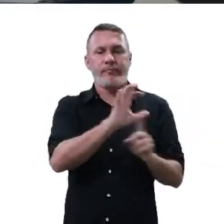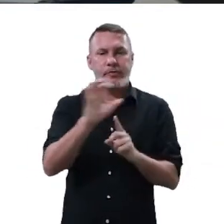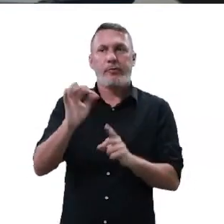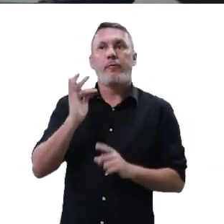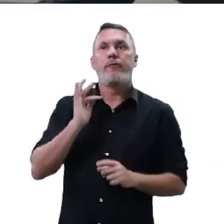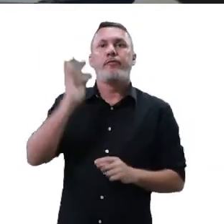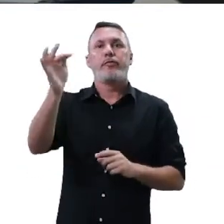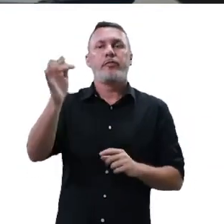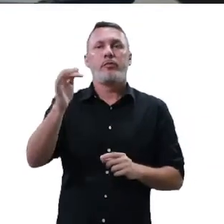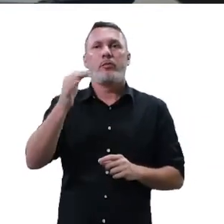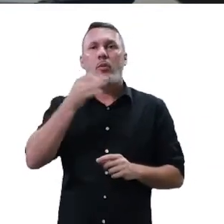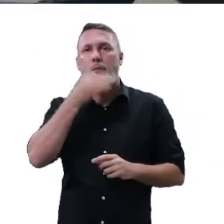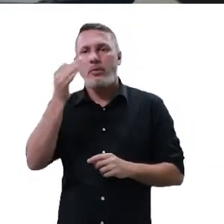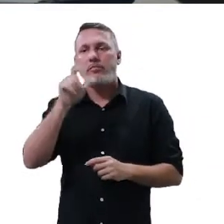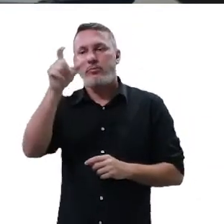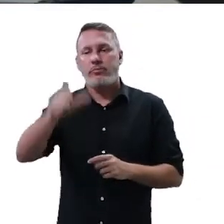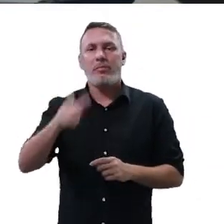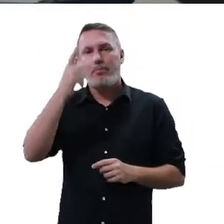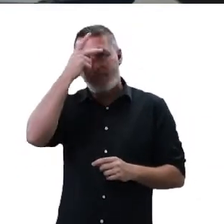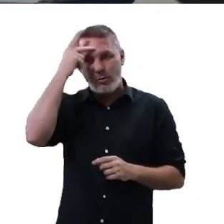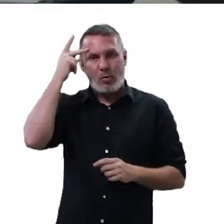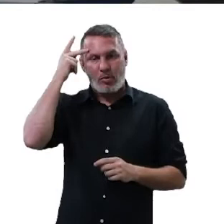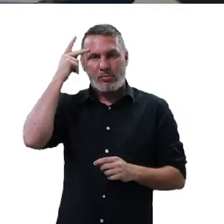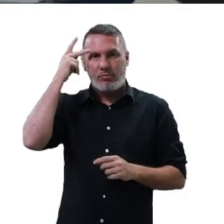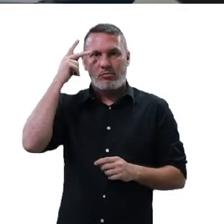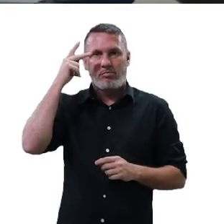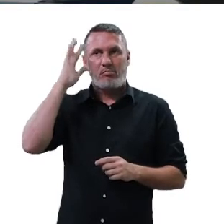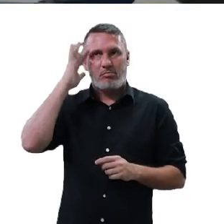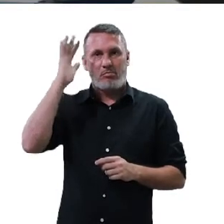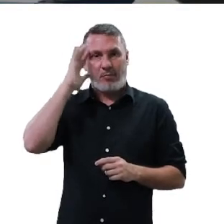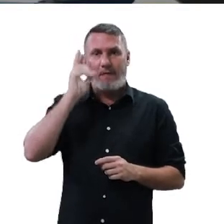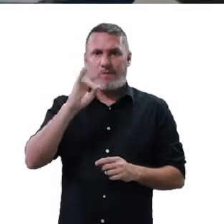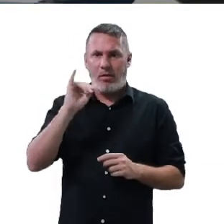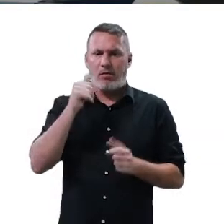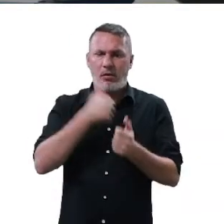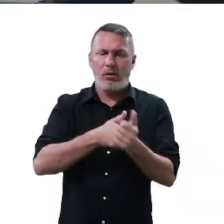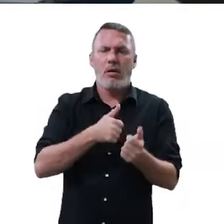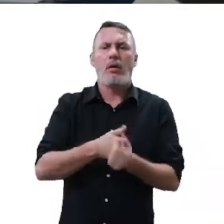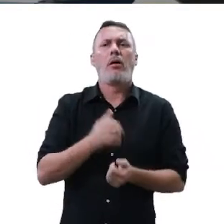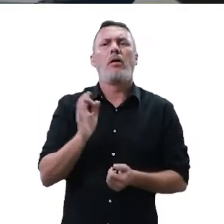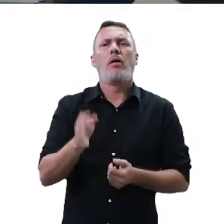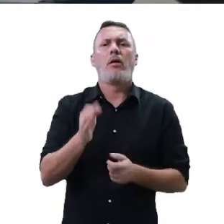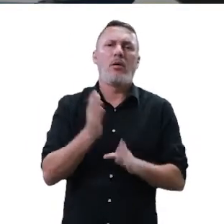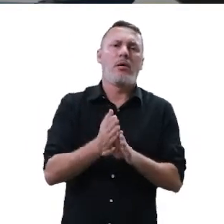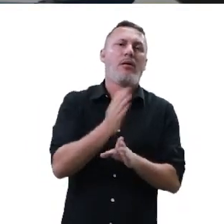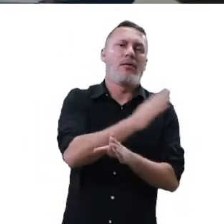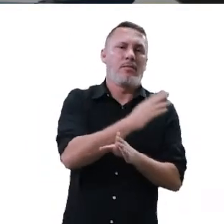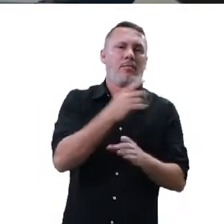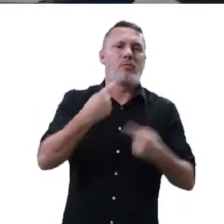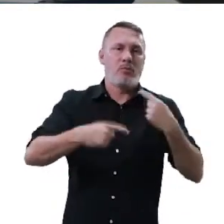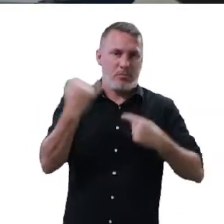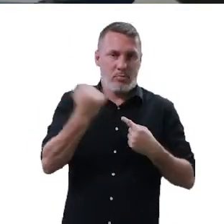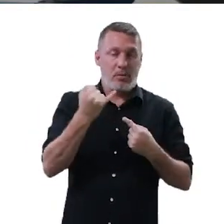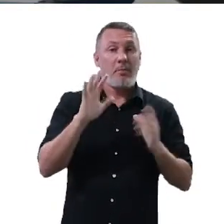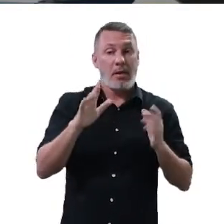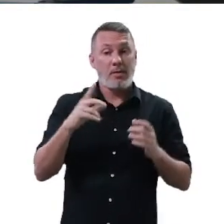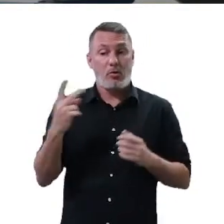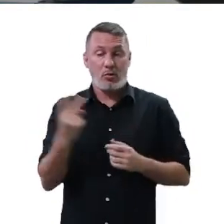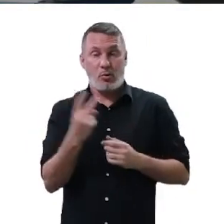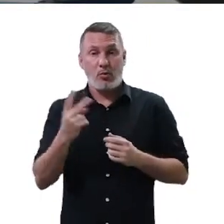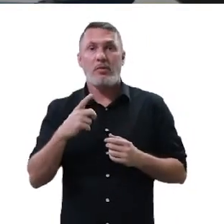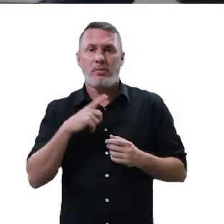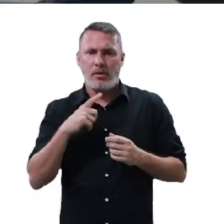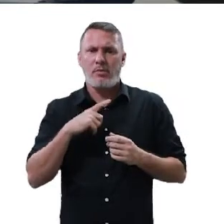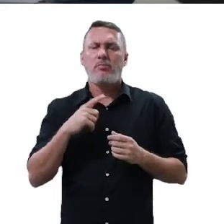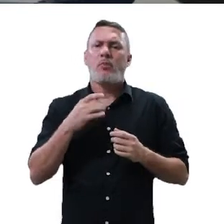próximos pensadores do período socrático, ok? A gente vai entender isso, mas a gente precisa entender o seguinte, que o Heráclito